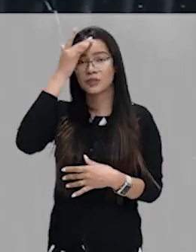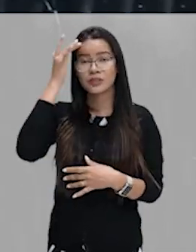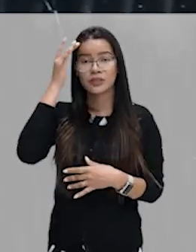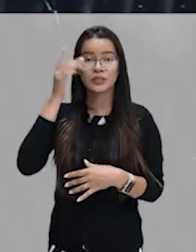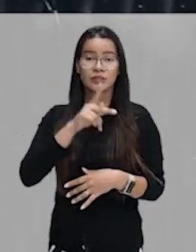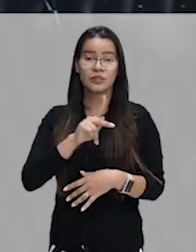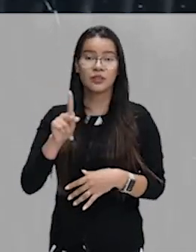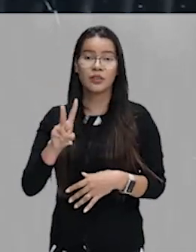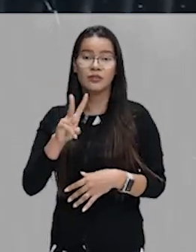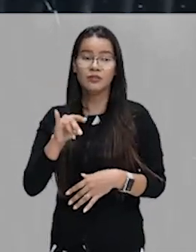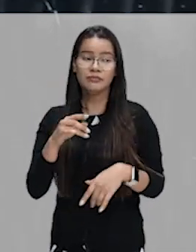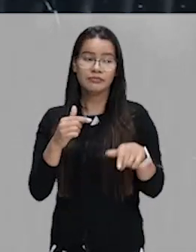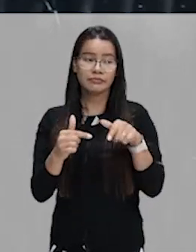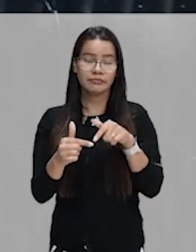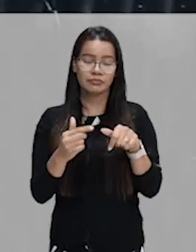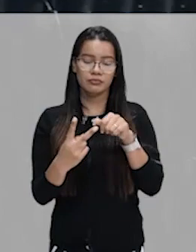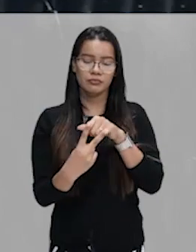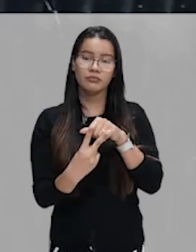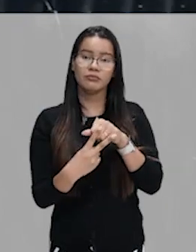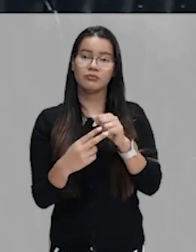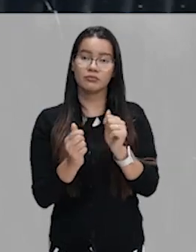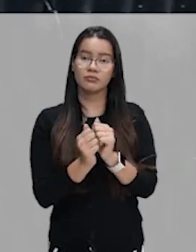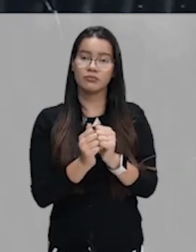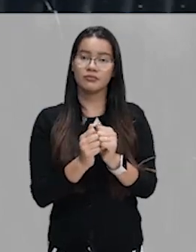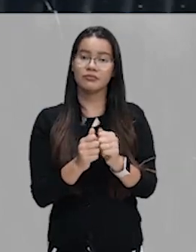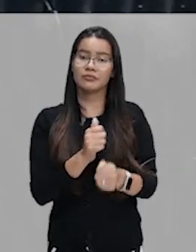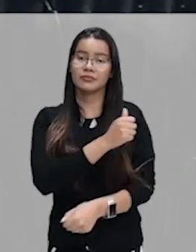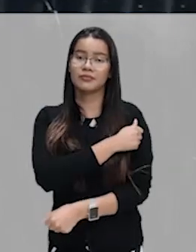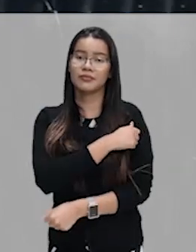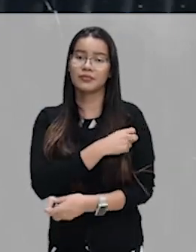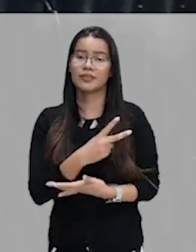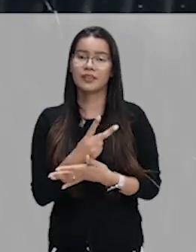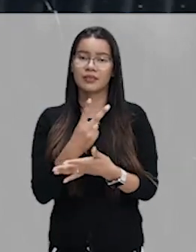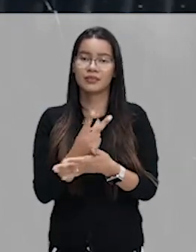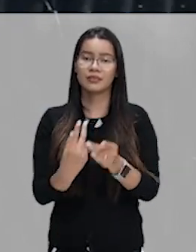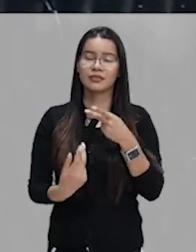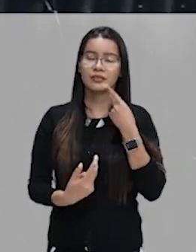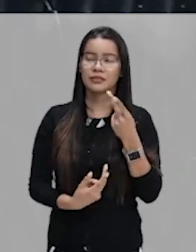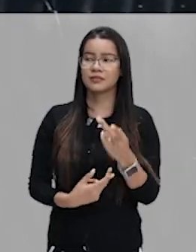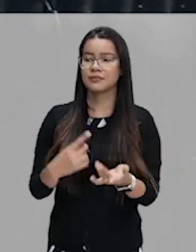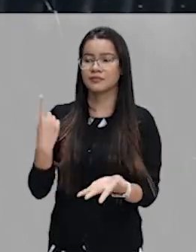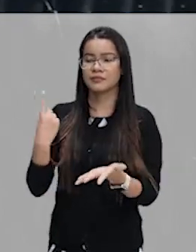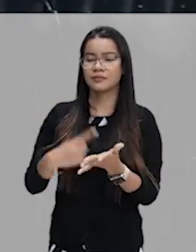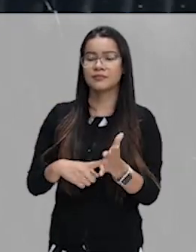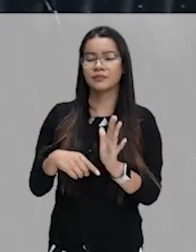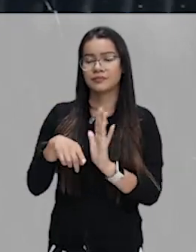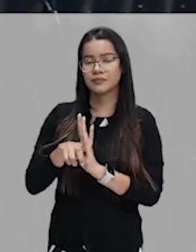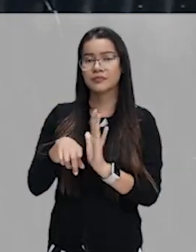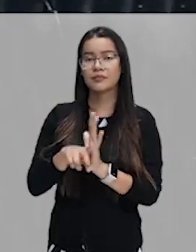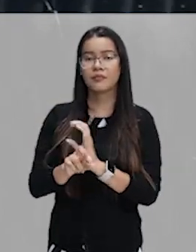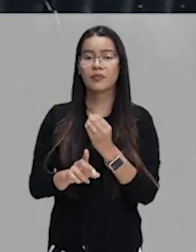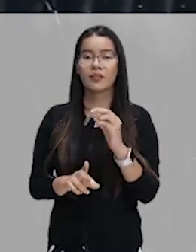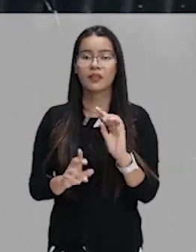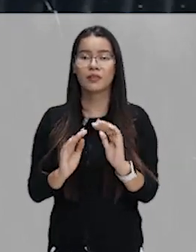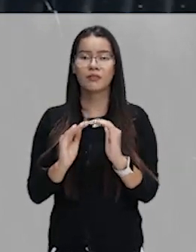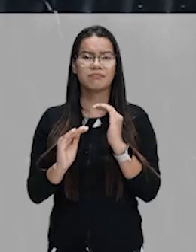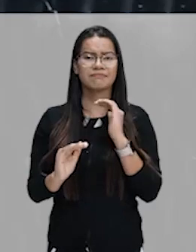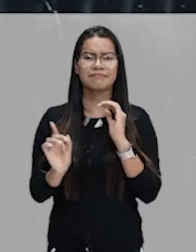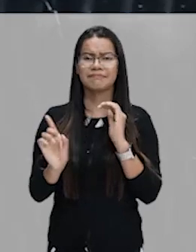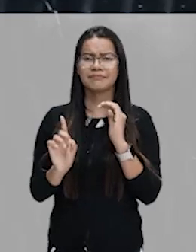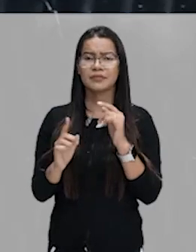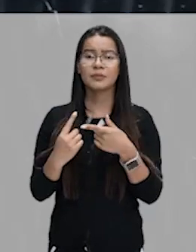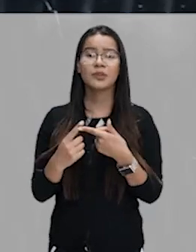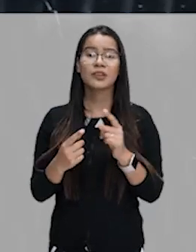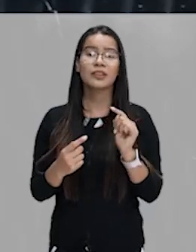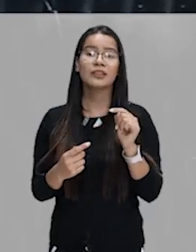trabalhar verbos com os alunos, ele sempre coloca forma afirmativa, forma interrogativa e forma negativa. Por que